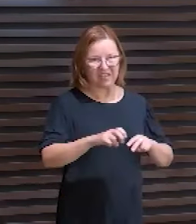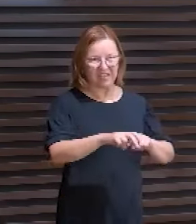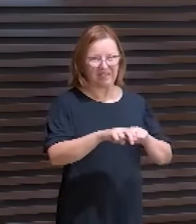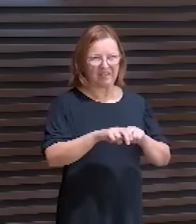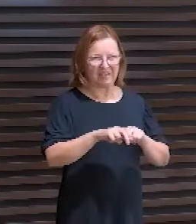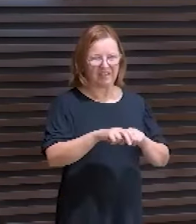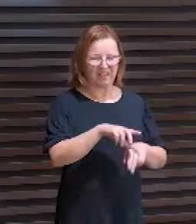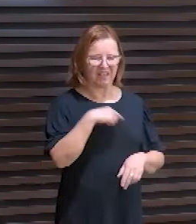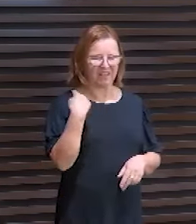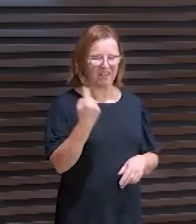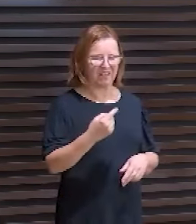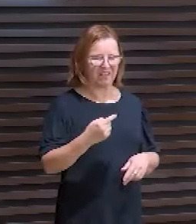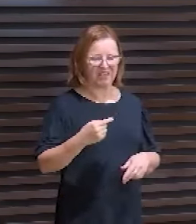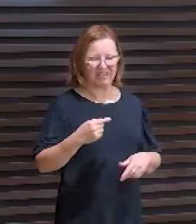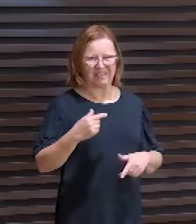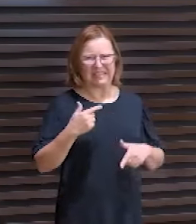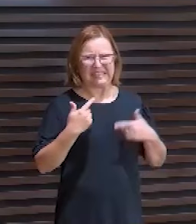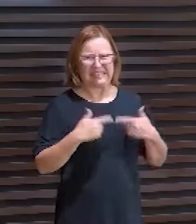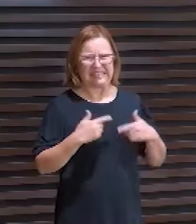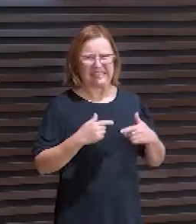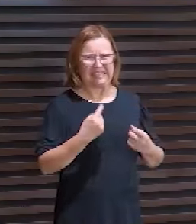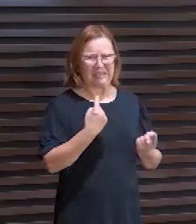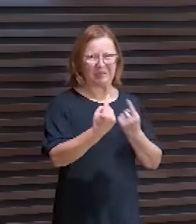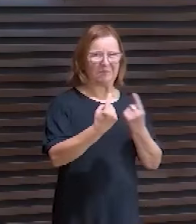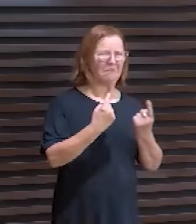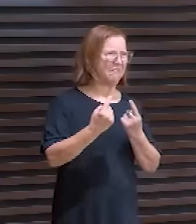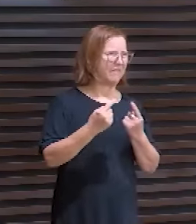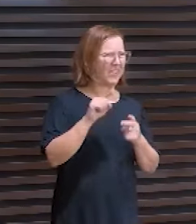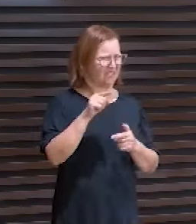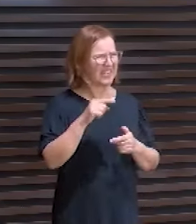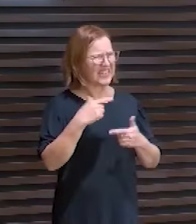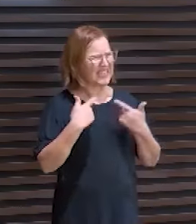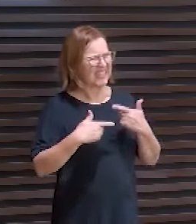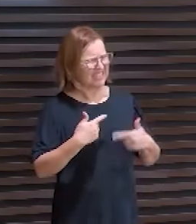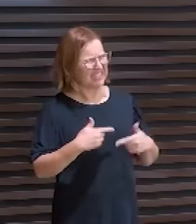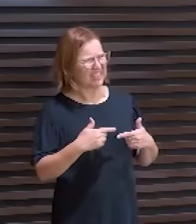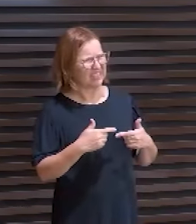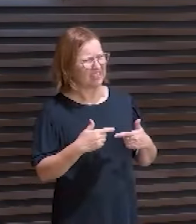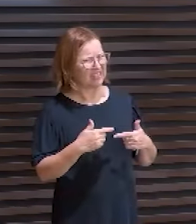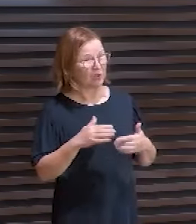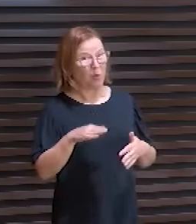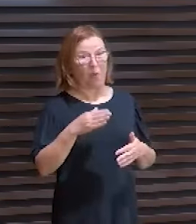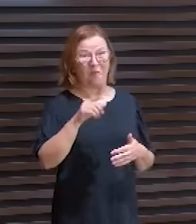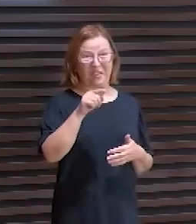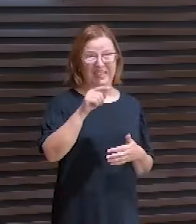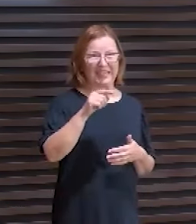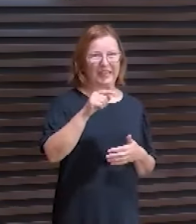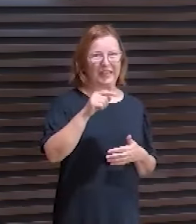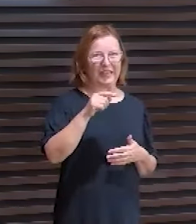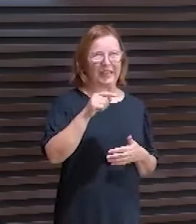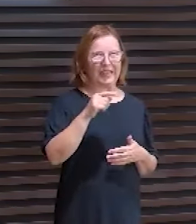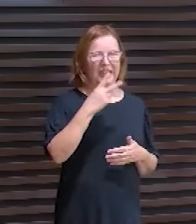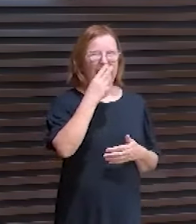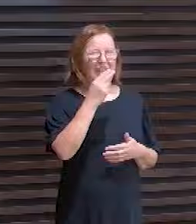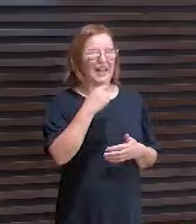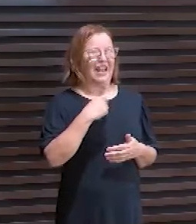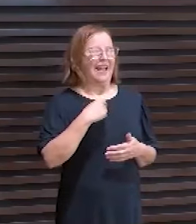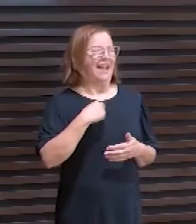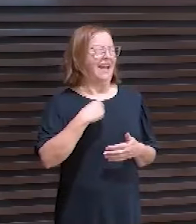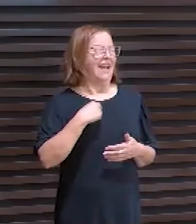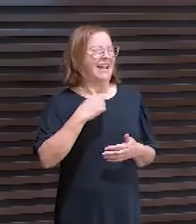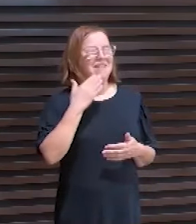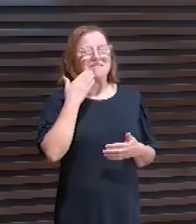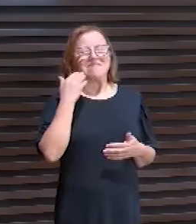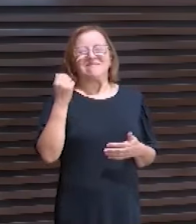outro você é chato ou você acha o cara mais última bolacha do pacote